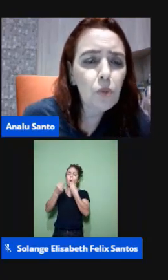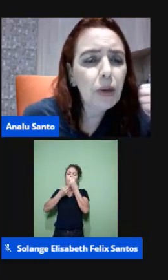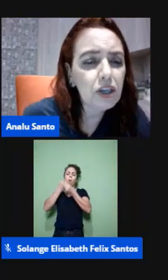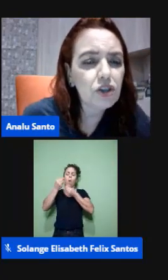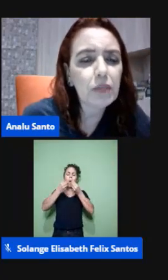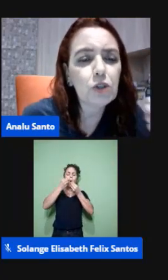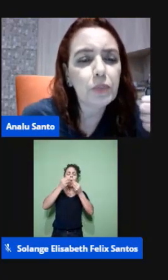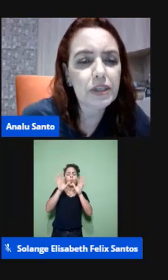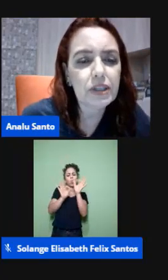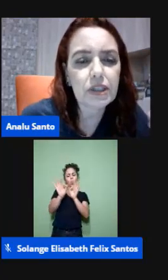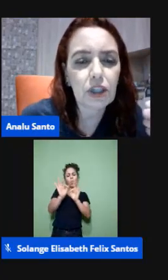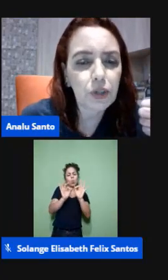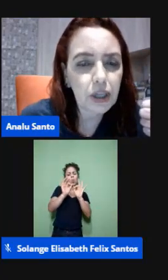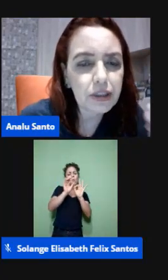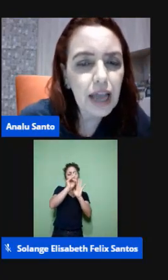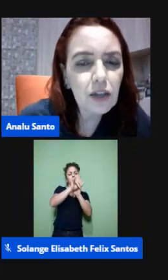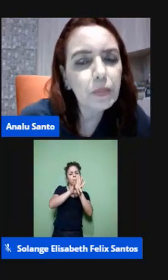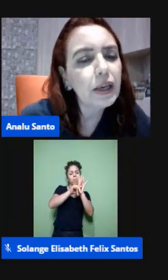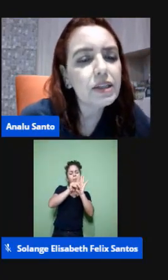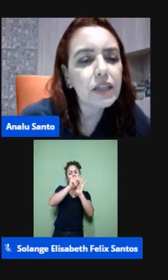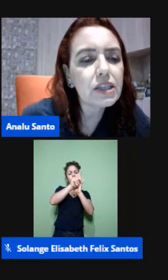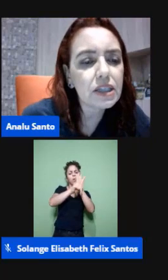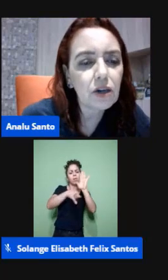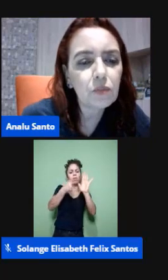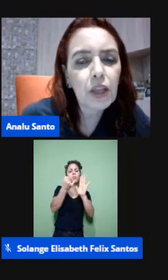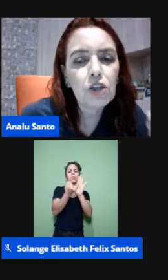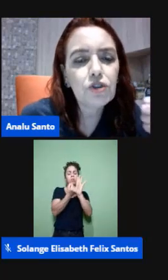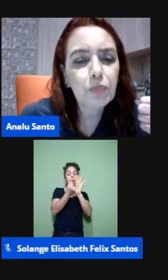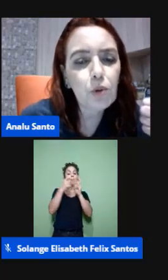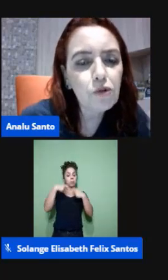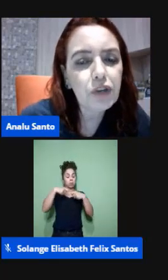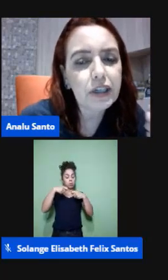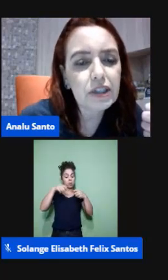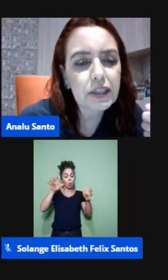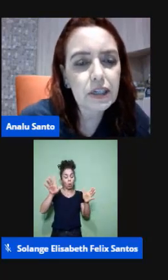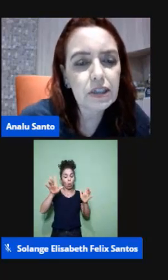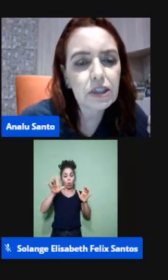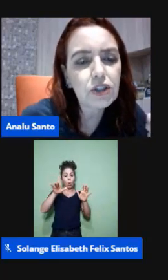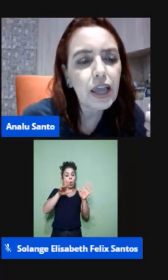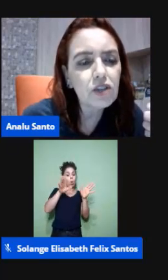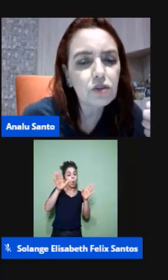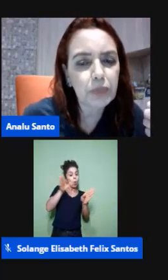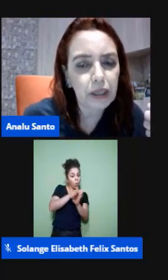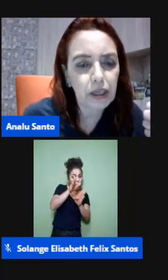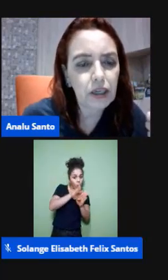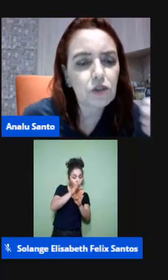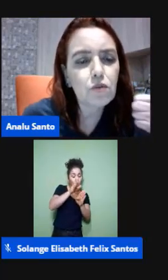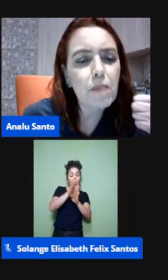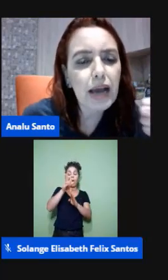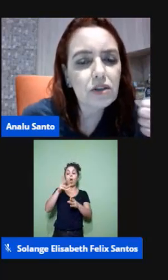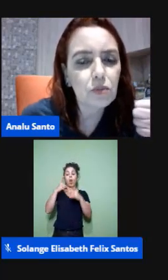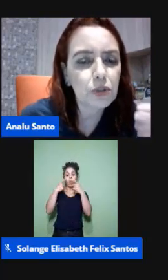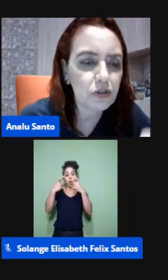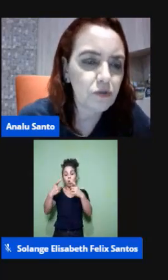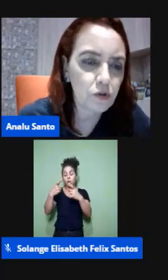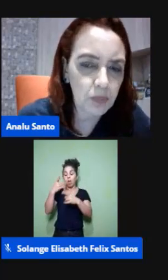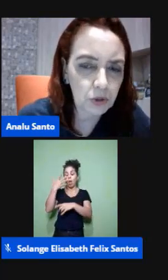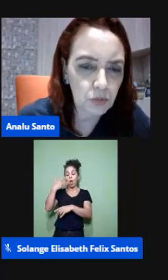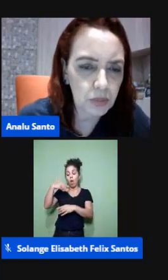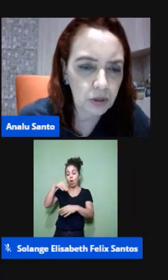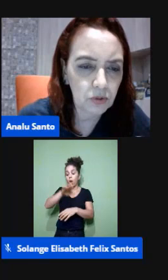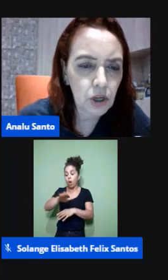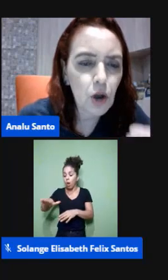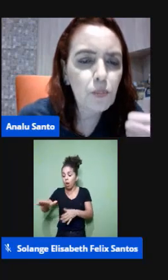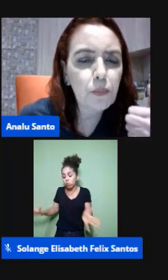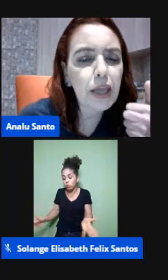Né? O planejamento precisa ser orientado pela intenção de promover nas crianças, desde pequeninas, o máximo